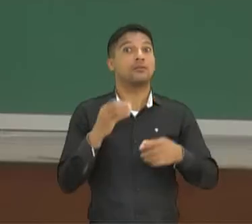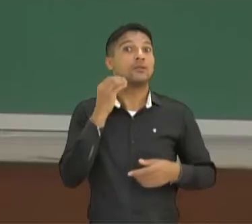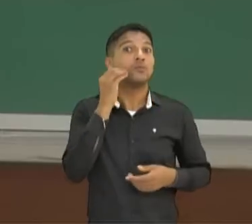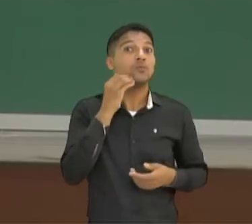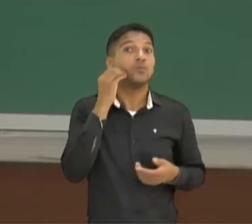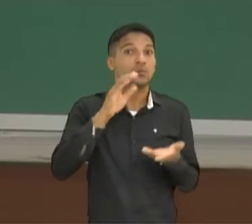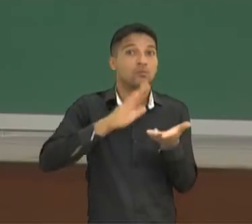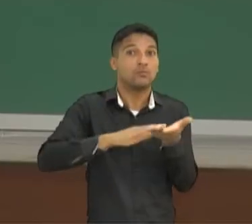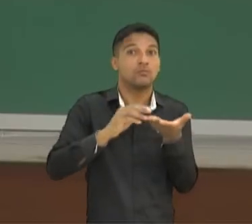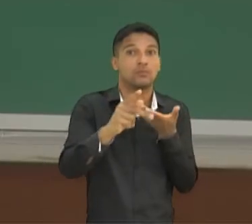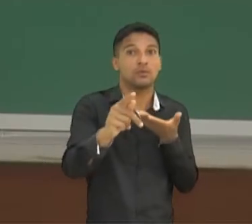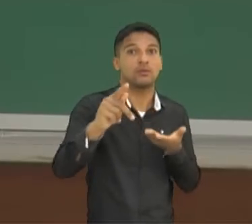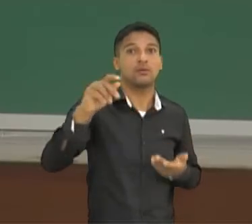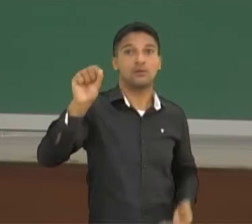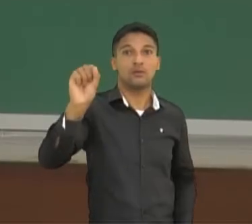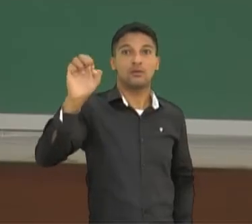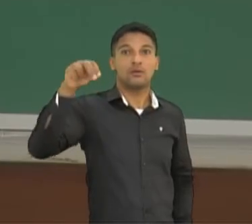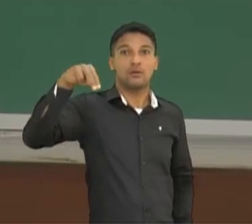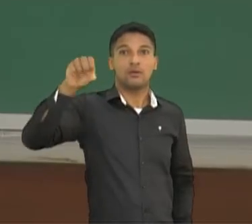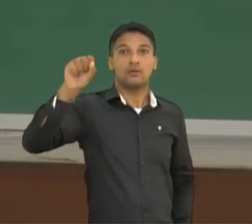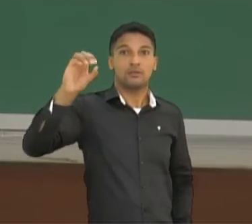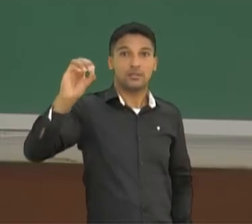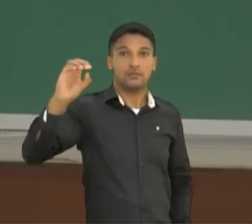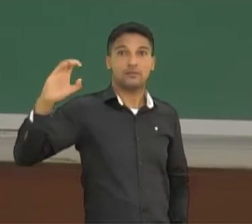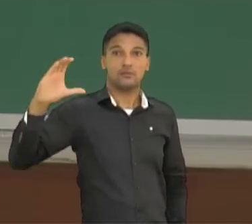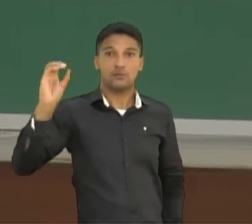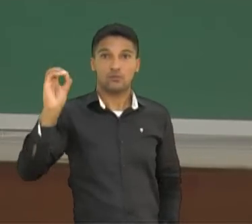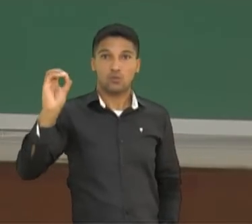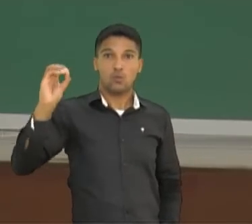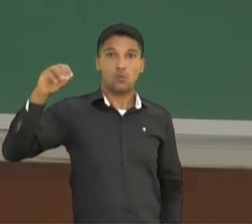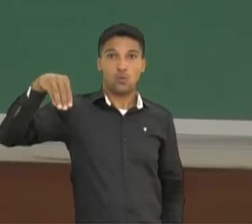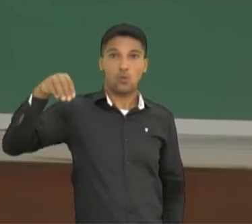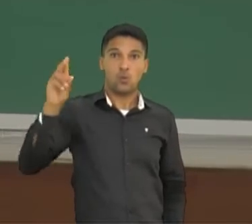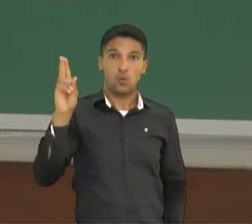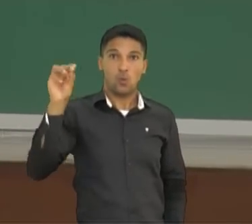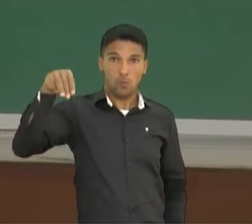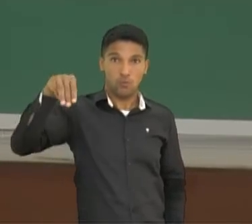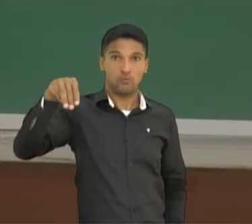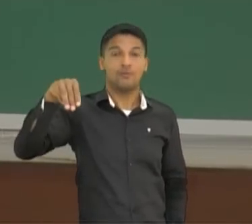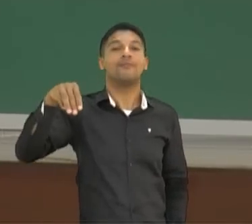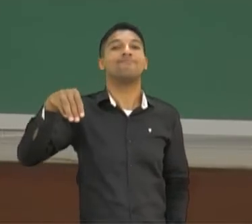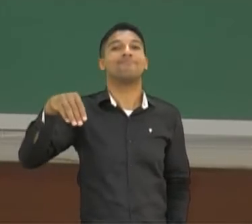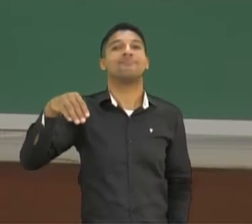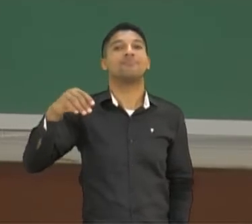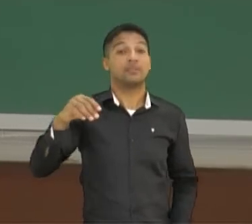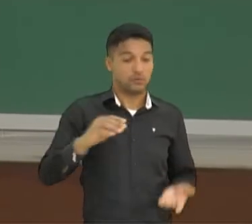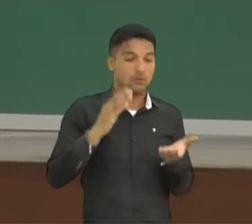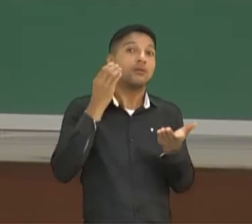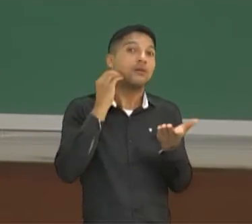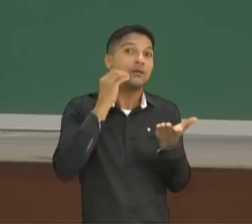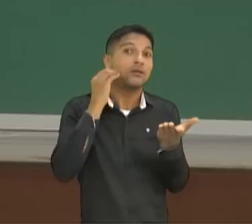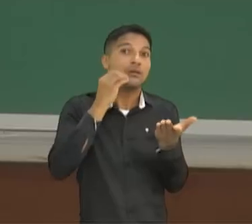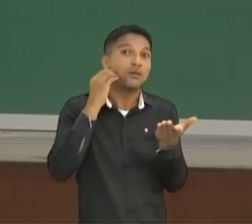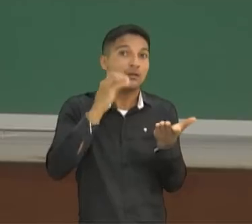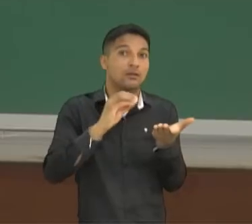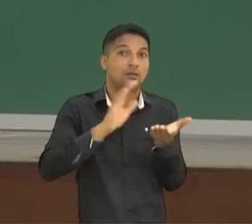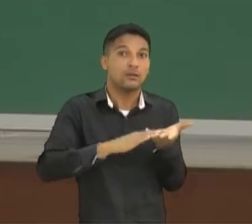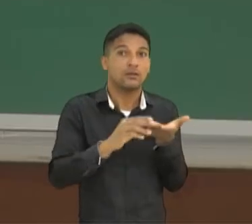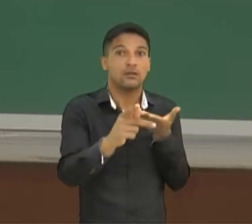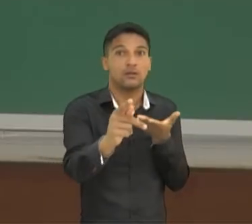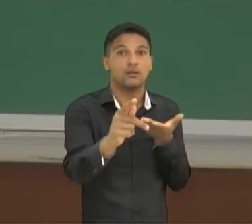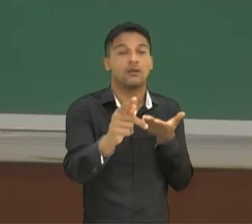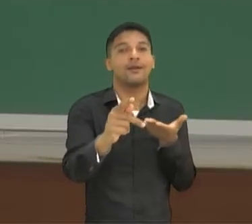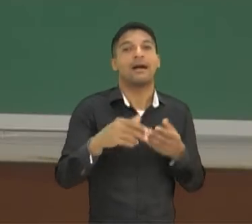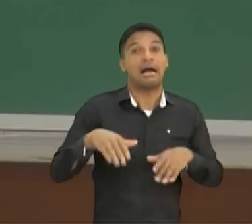gerar estereótipos e preconceitos, né? Estereótipos é quando você caracteriza, né,